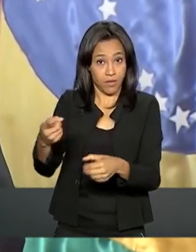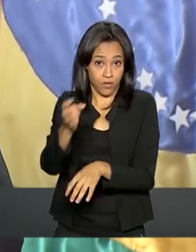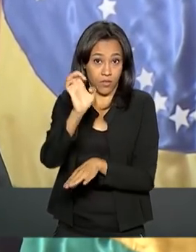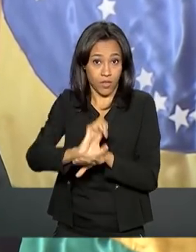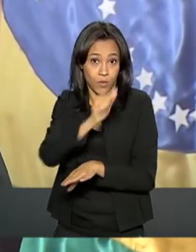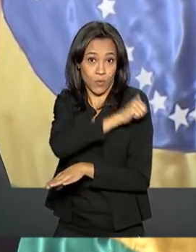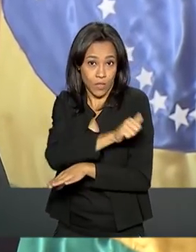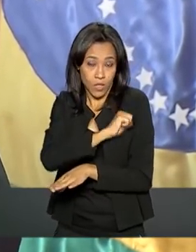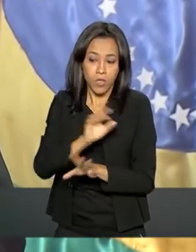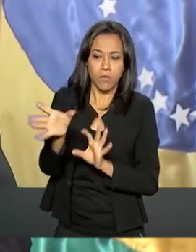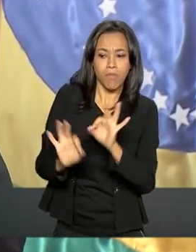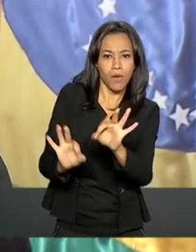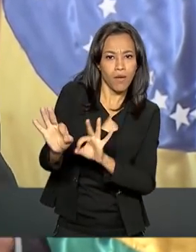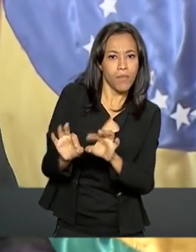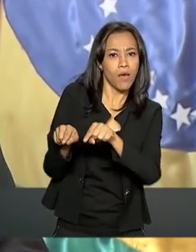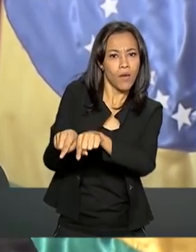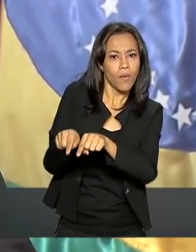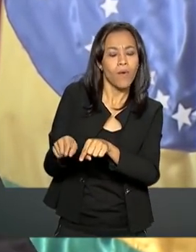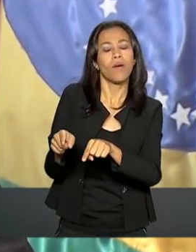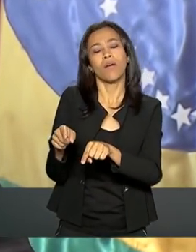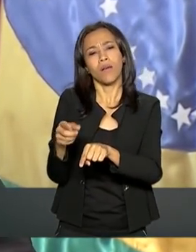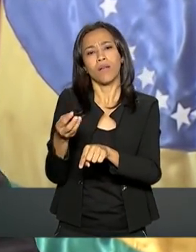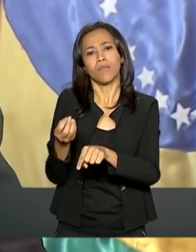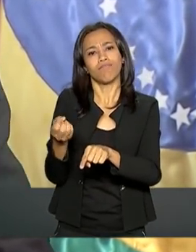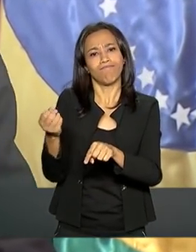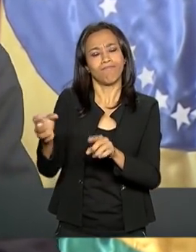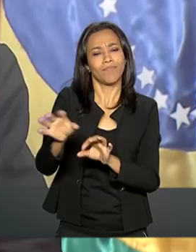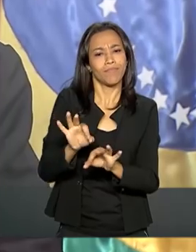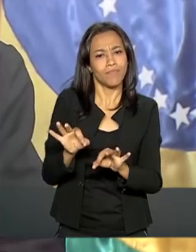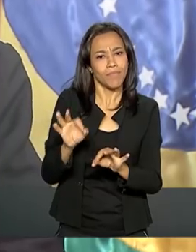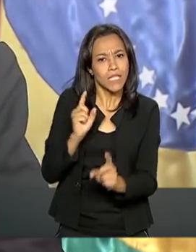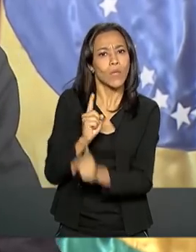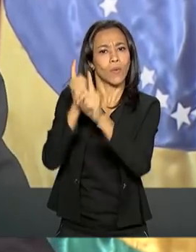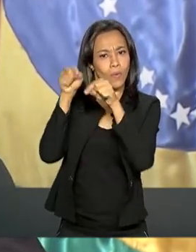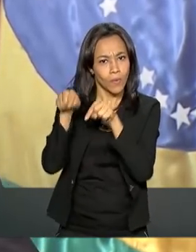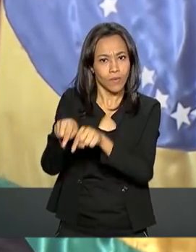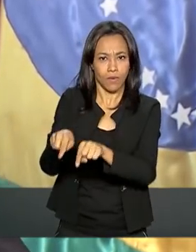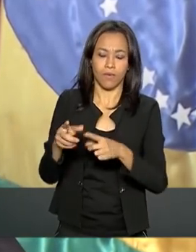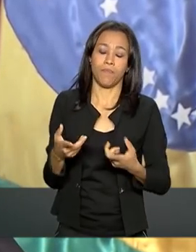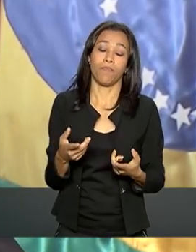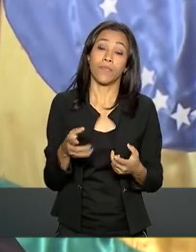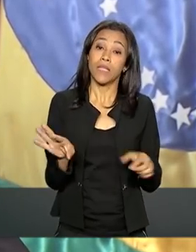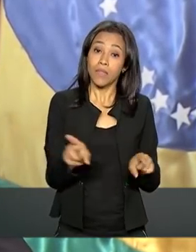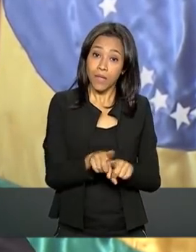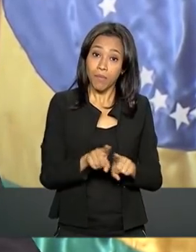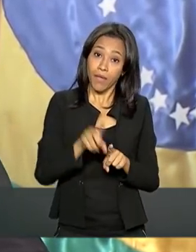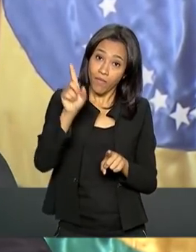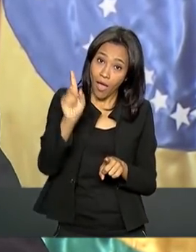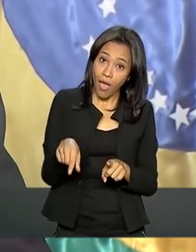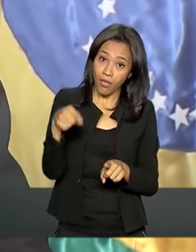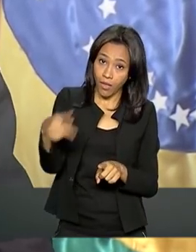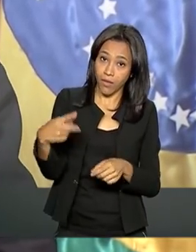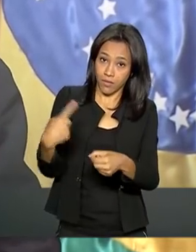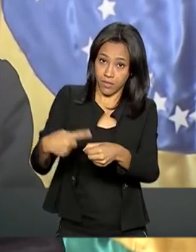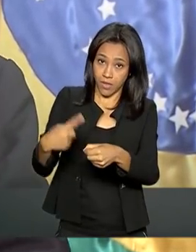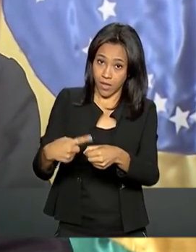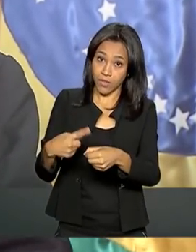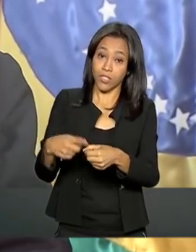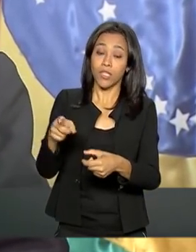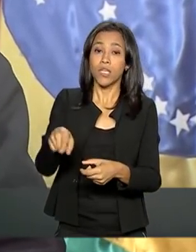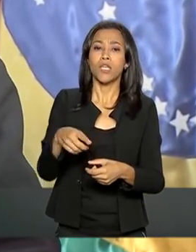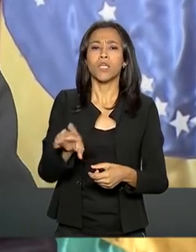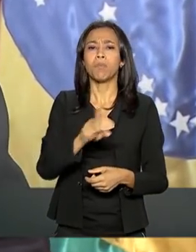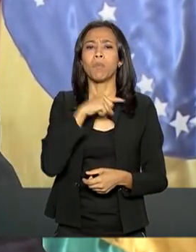que ela pudesse se preparar para esse grande evento. Mas também foi em Petrópolis onde morreu